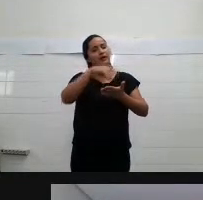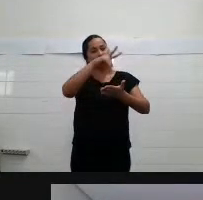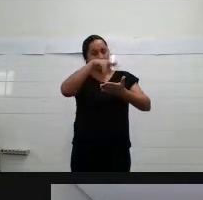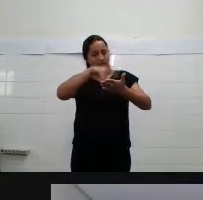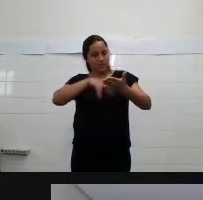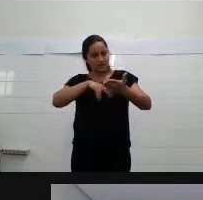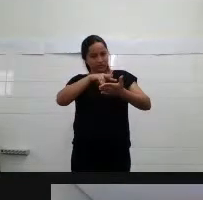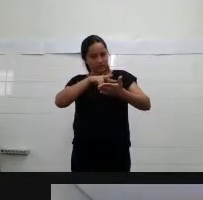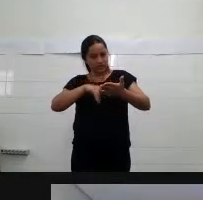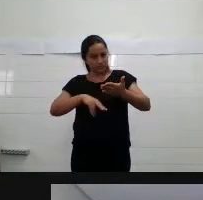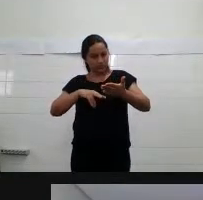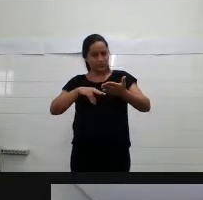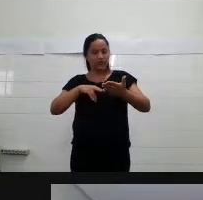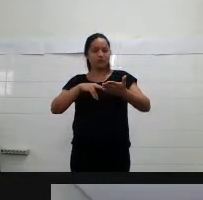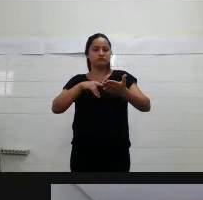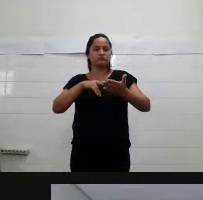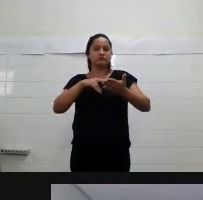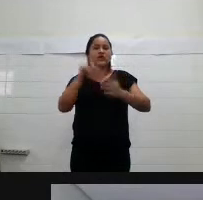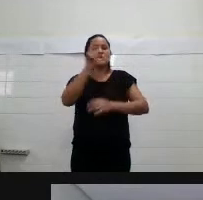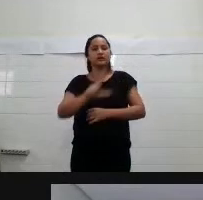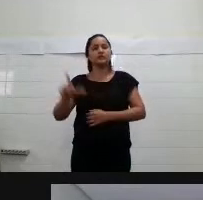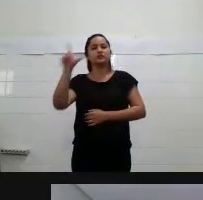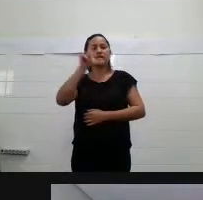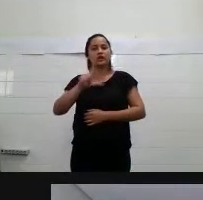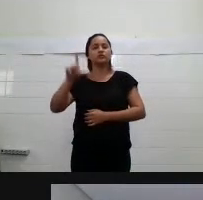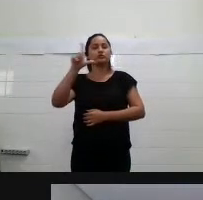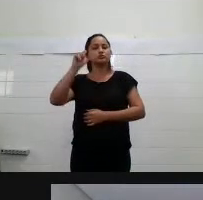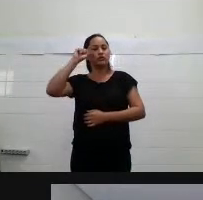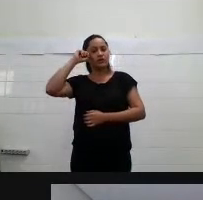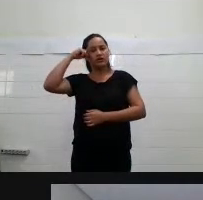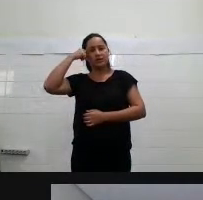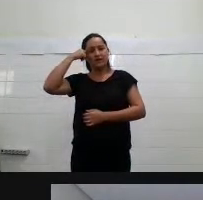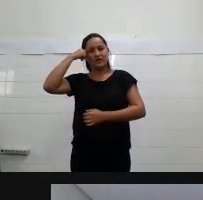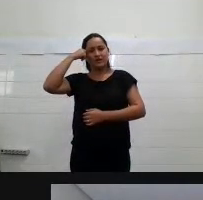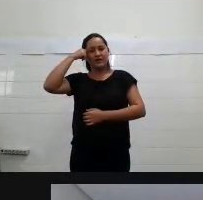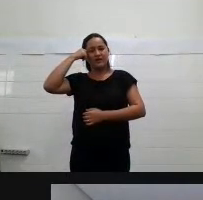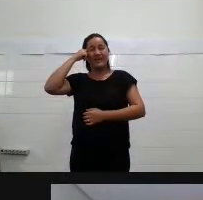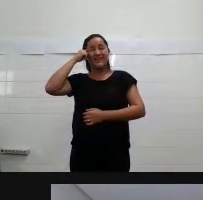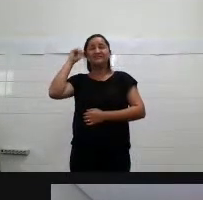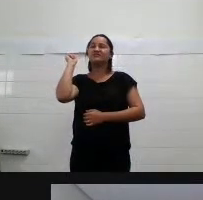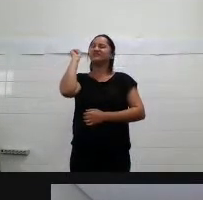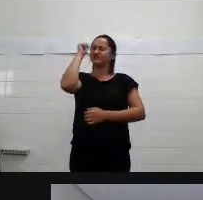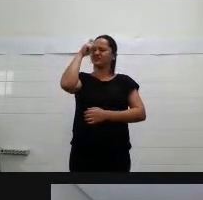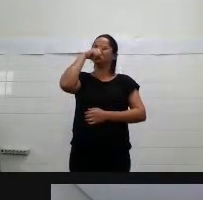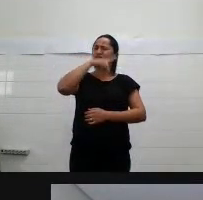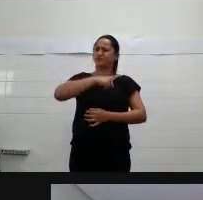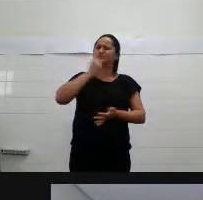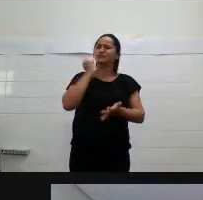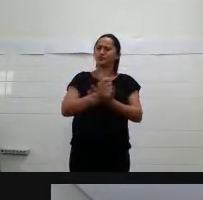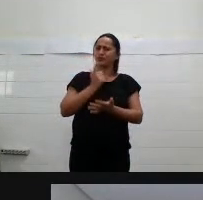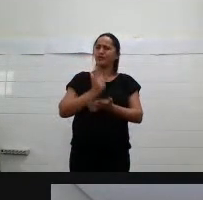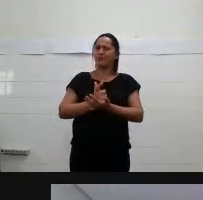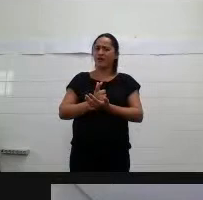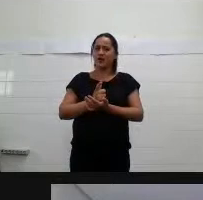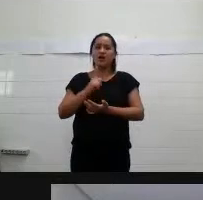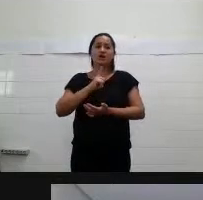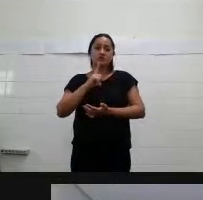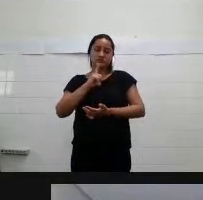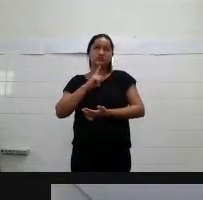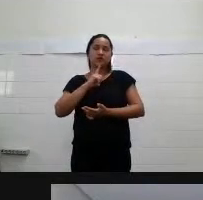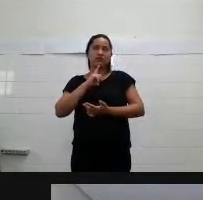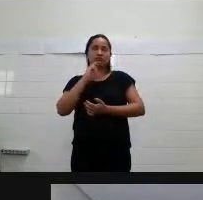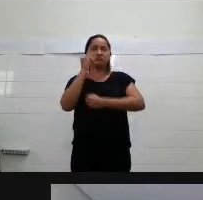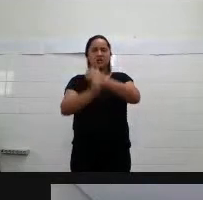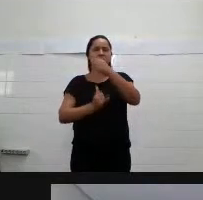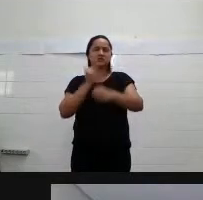da literatura e afrodescendência. É uma antologia difícil de ser comprada, tem pela estante virtual, pode ser